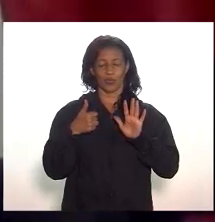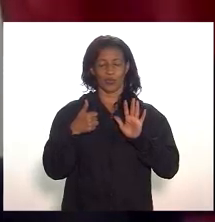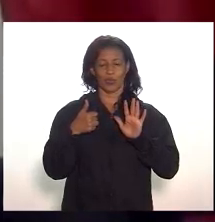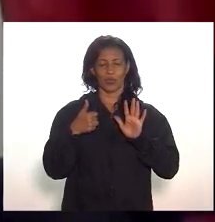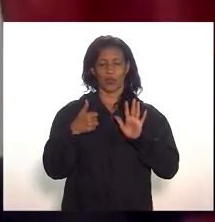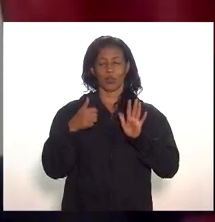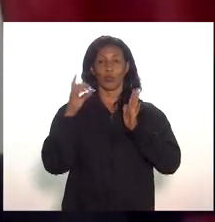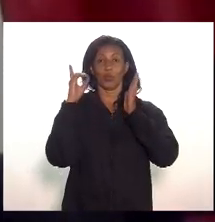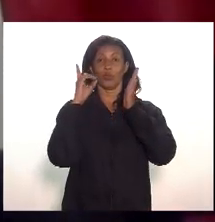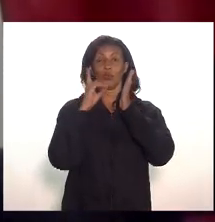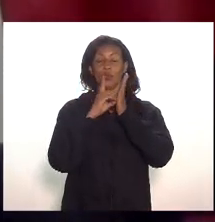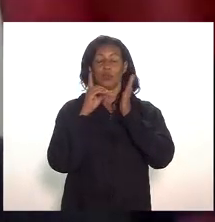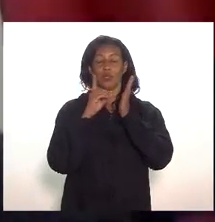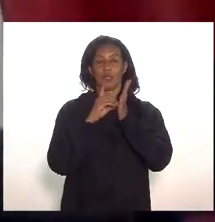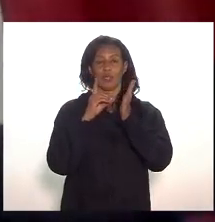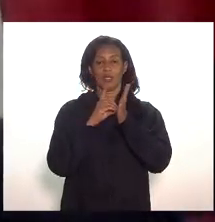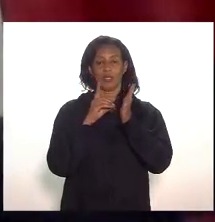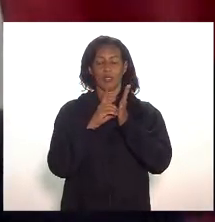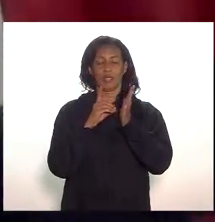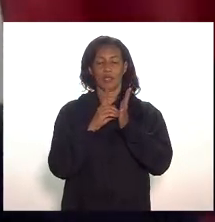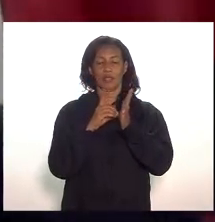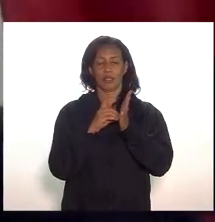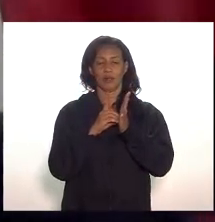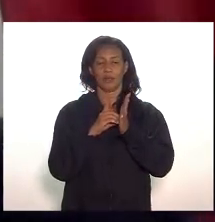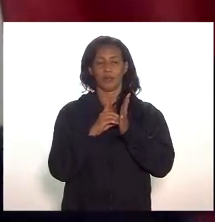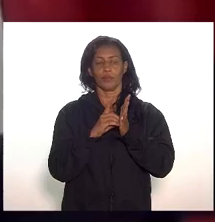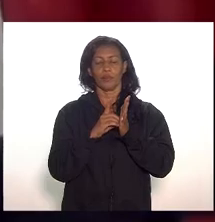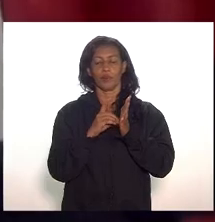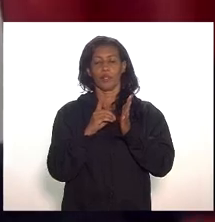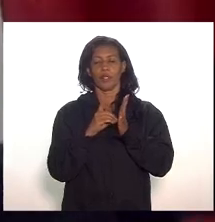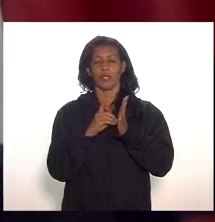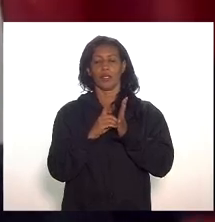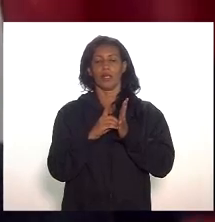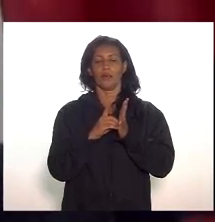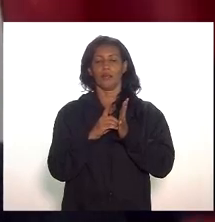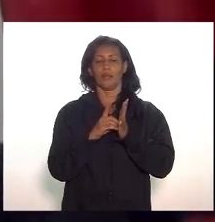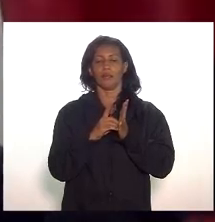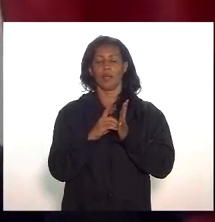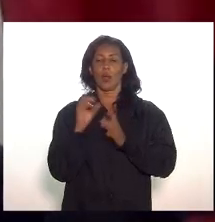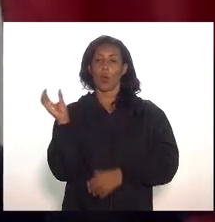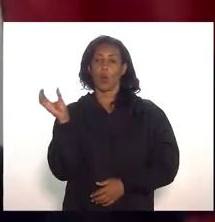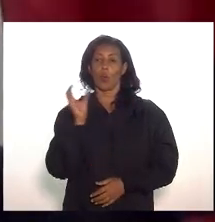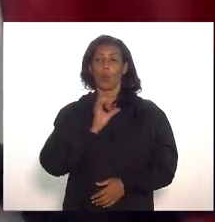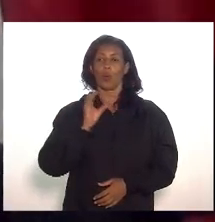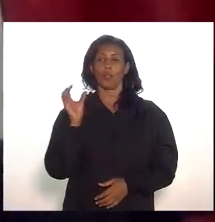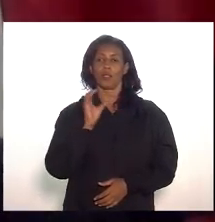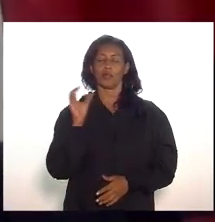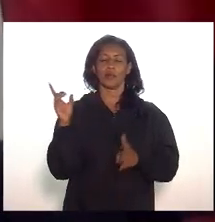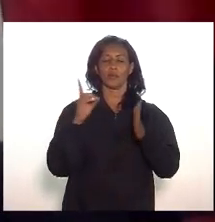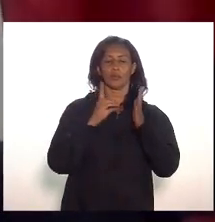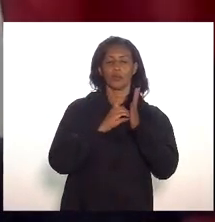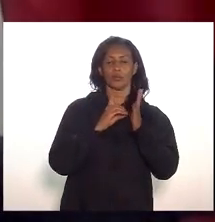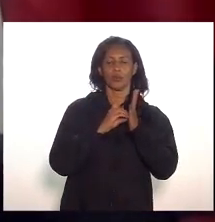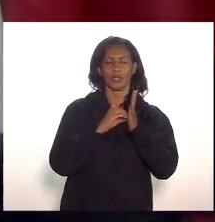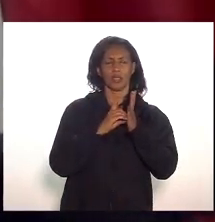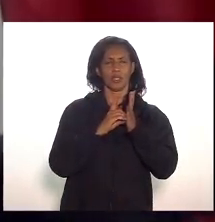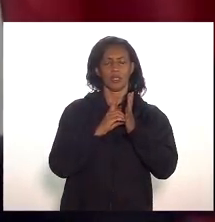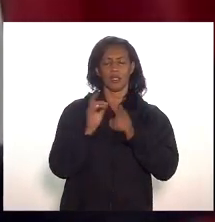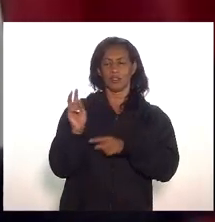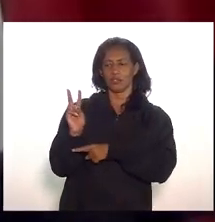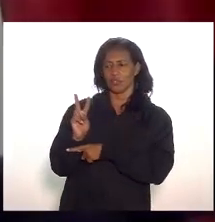do DETRAN ou seus delegatários, né, sobre a coordenação do DETRAN realizar essa